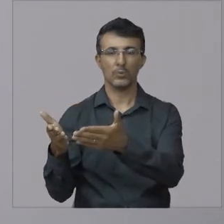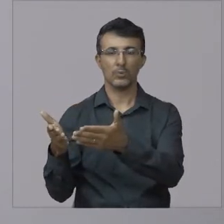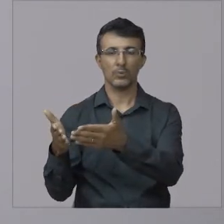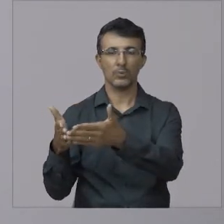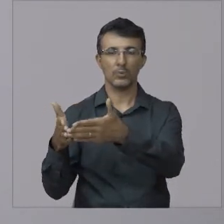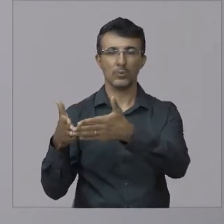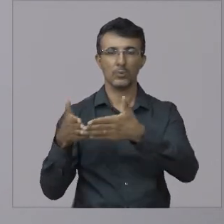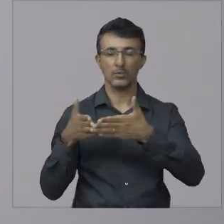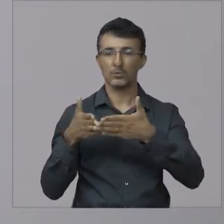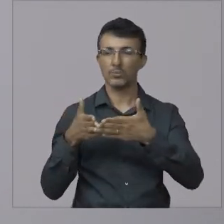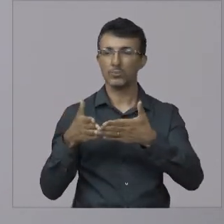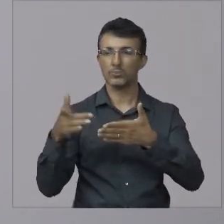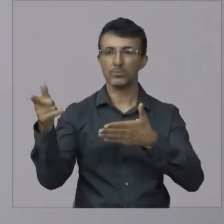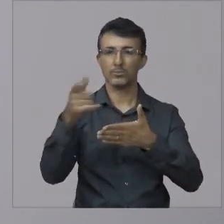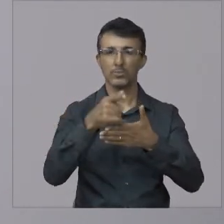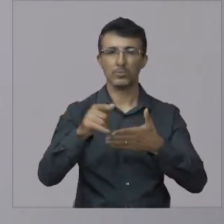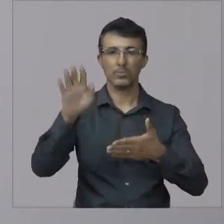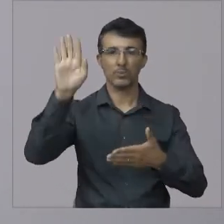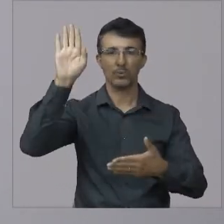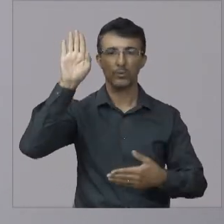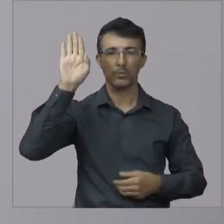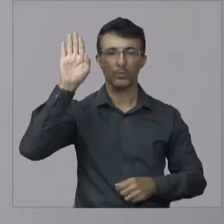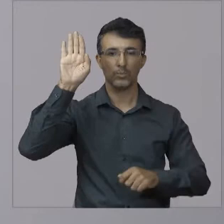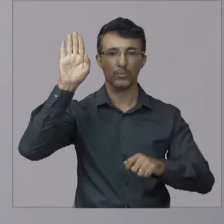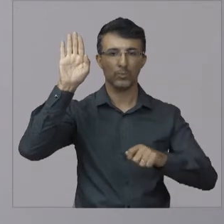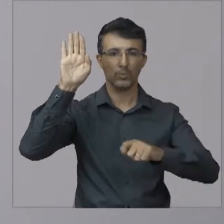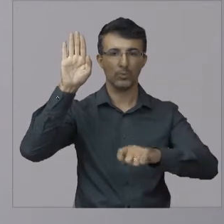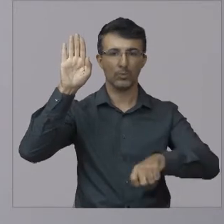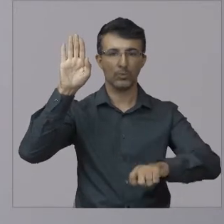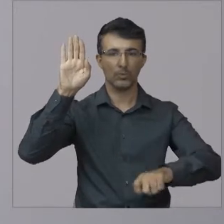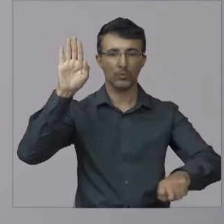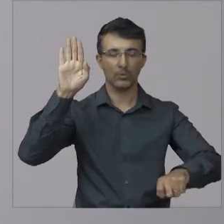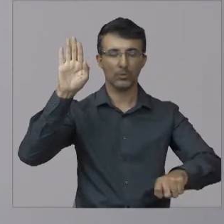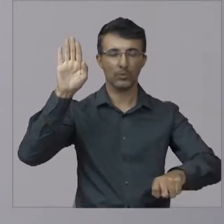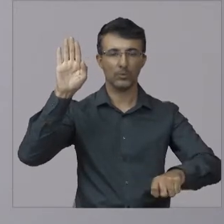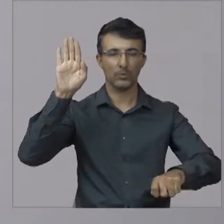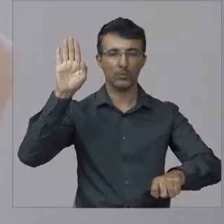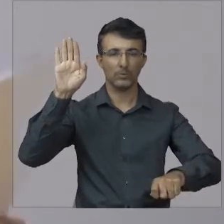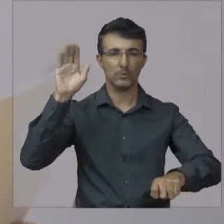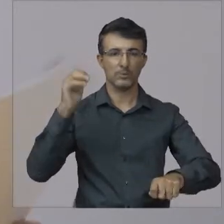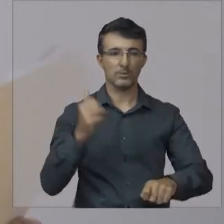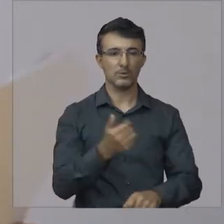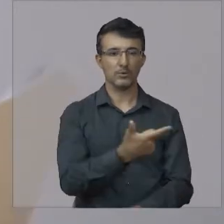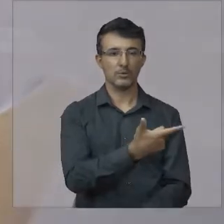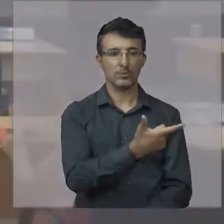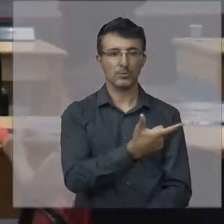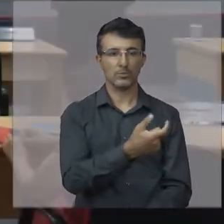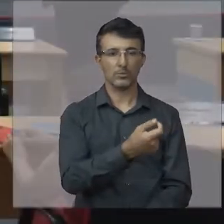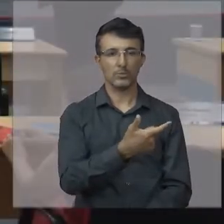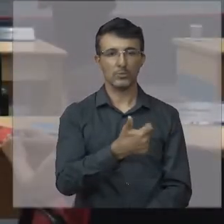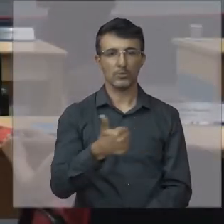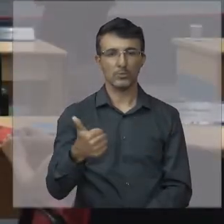registrem suas candidaturas referente ao biênio 2021 e 2022.